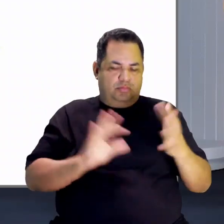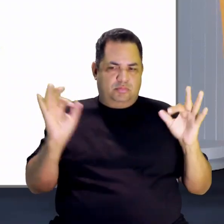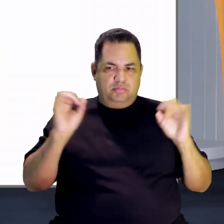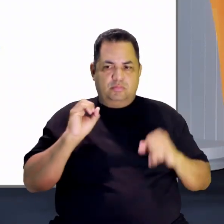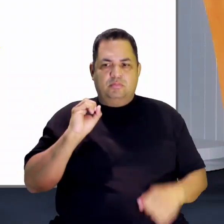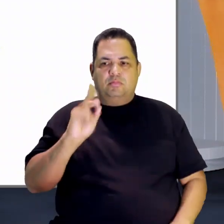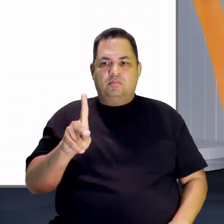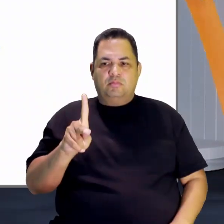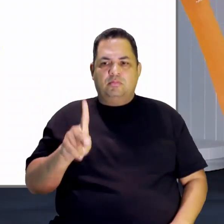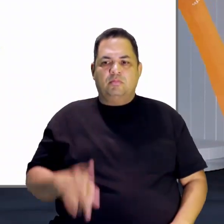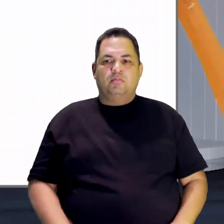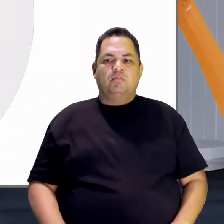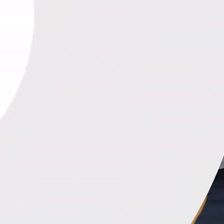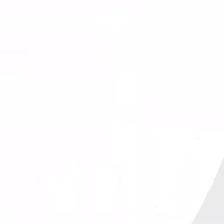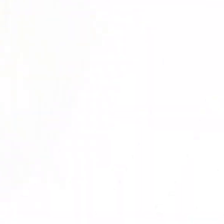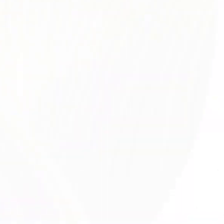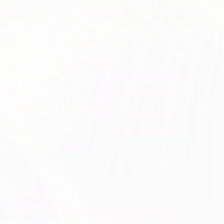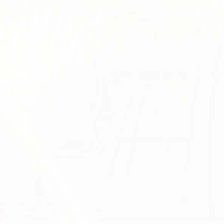ok?